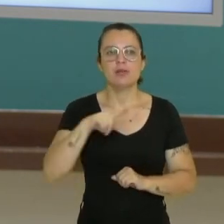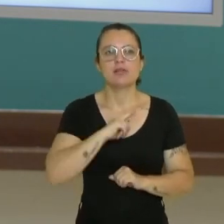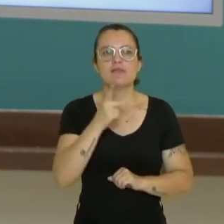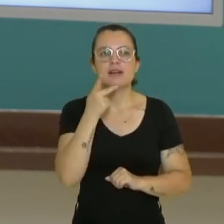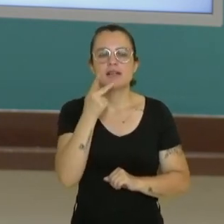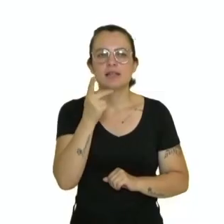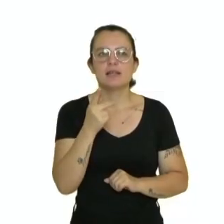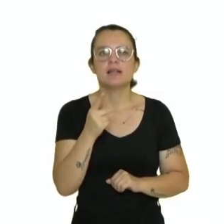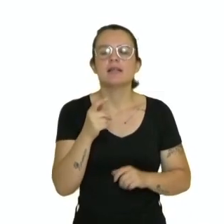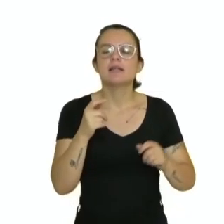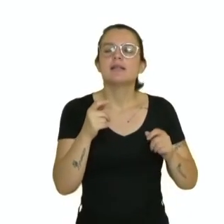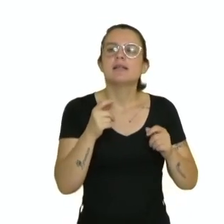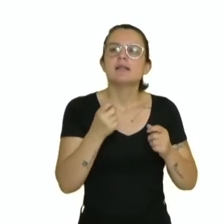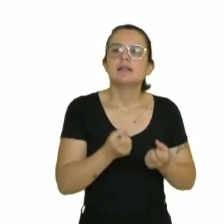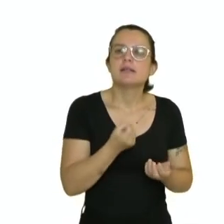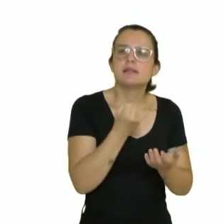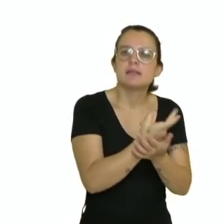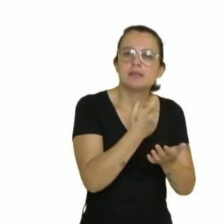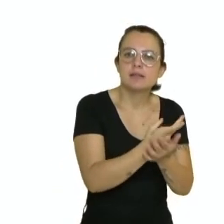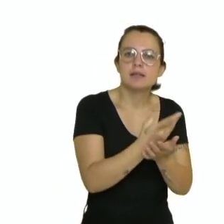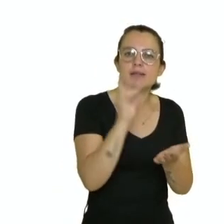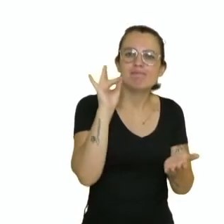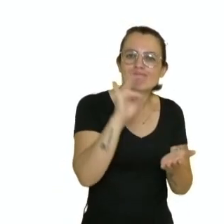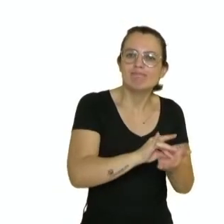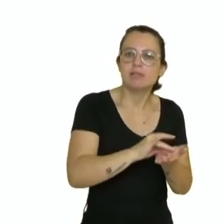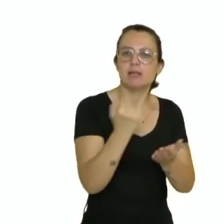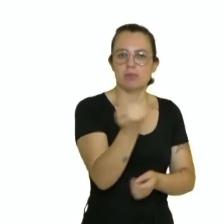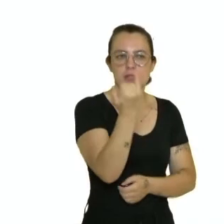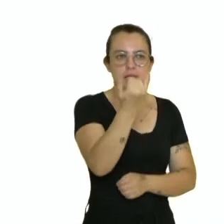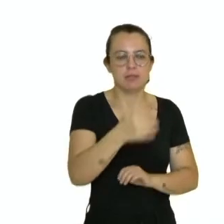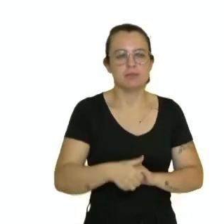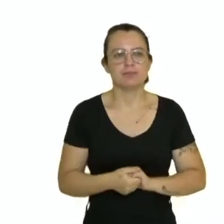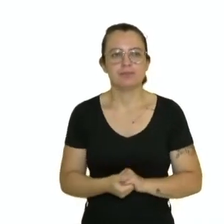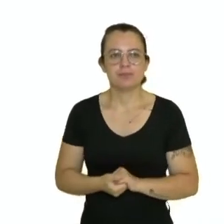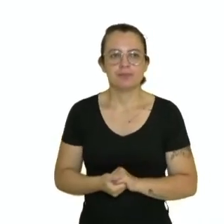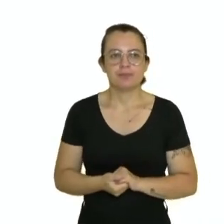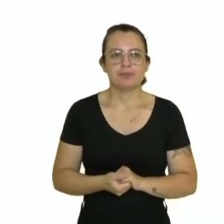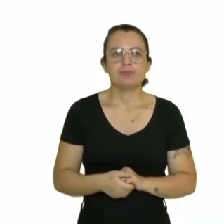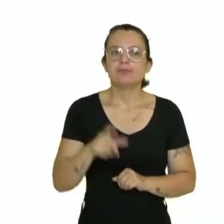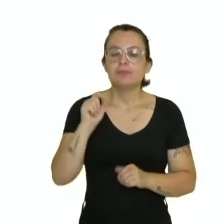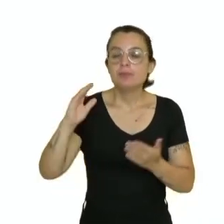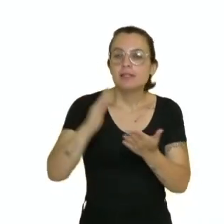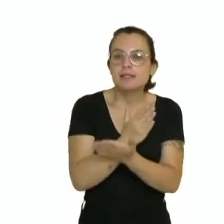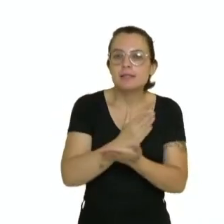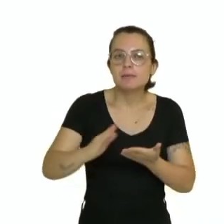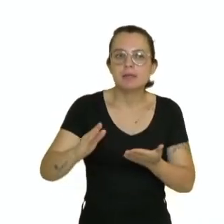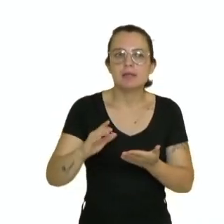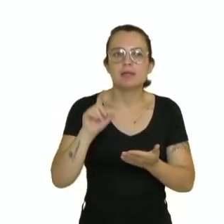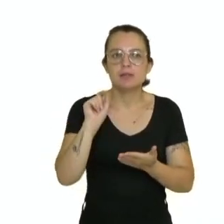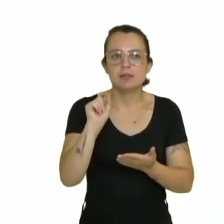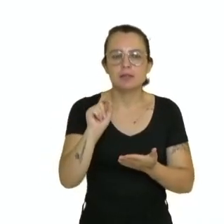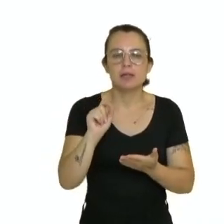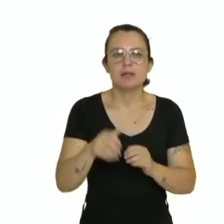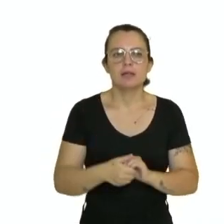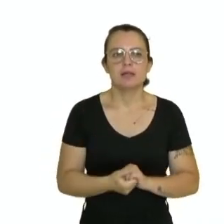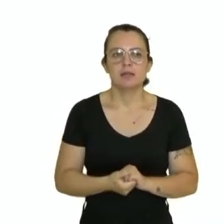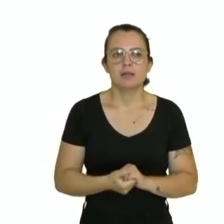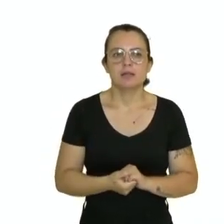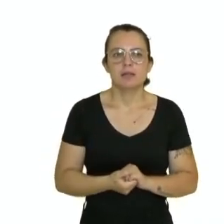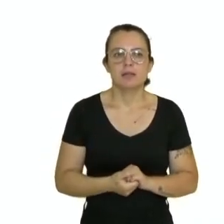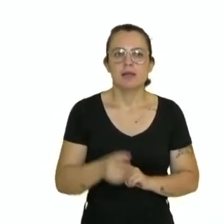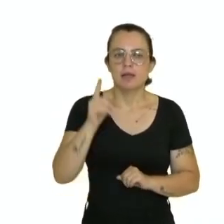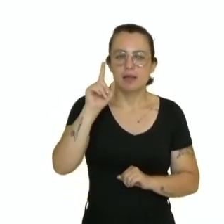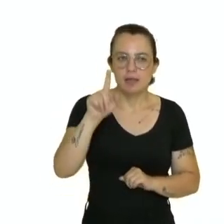da despesa essencial. O que define determinado item de consumo é ou não